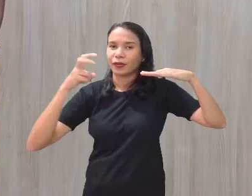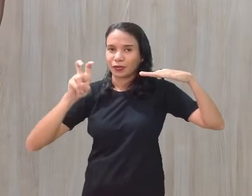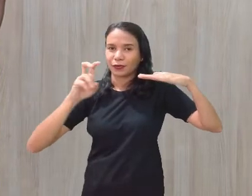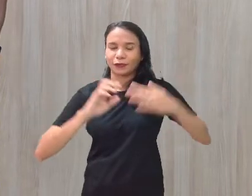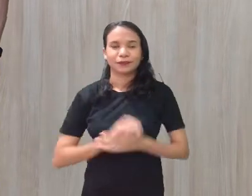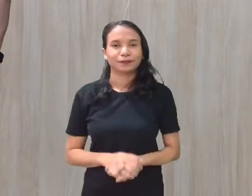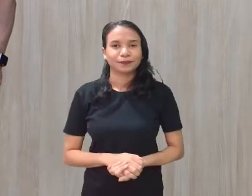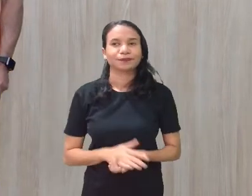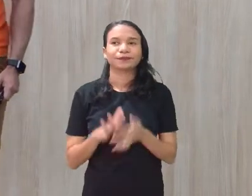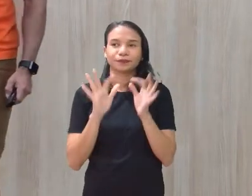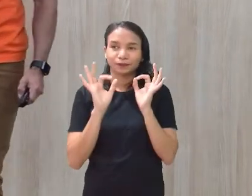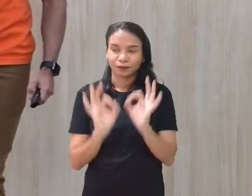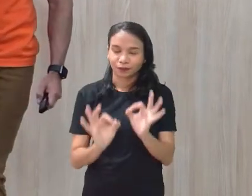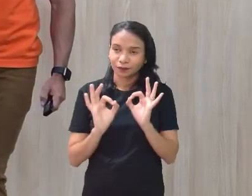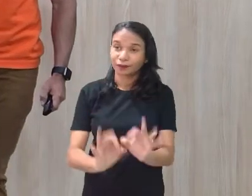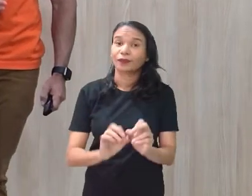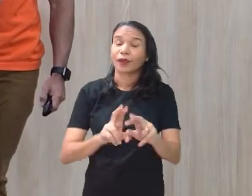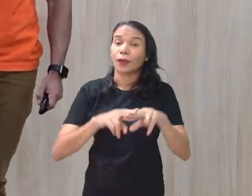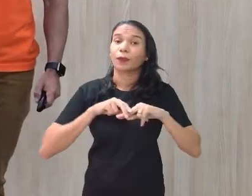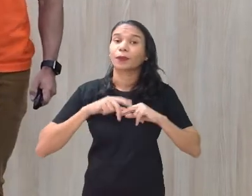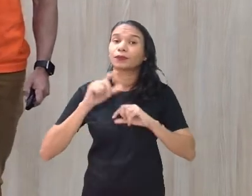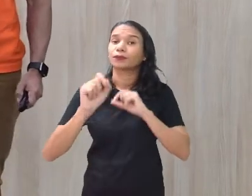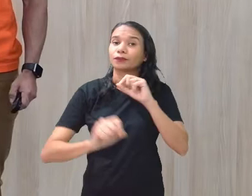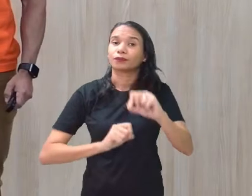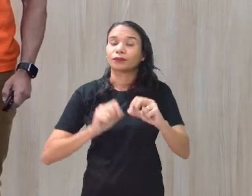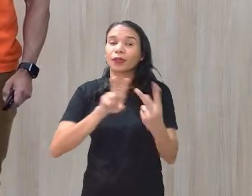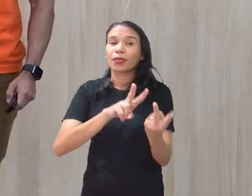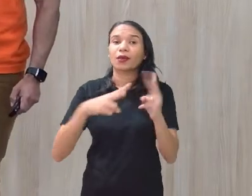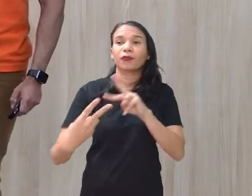0,35, certo? Então, transformando aí, dá